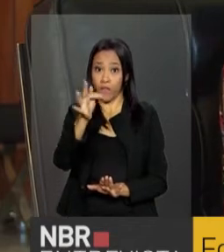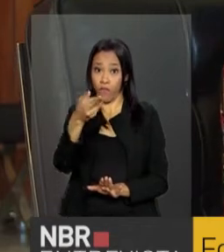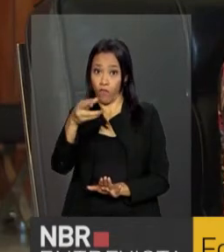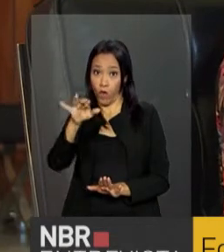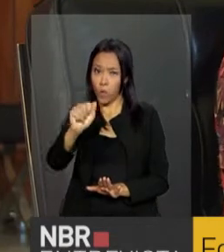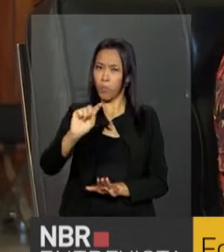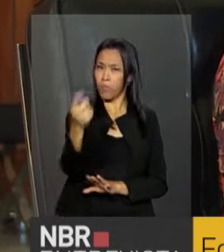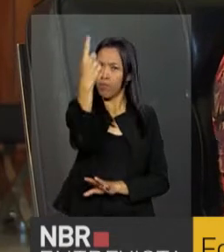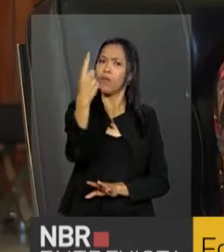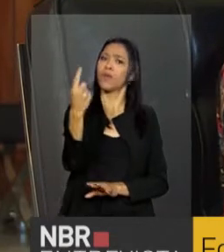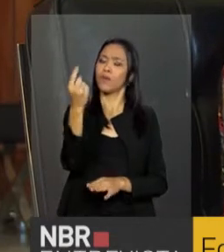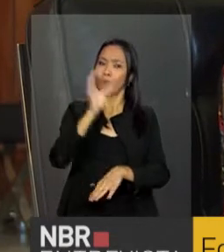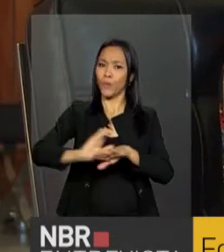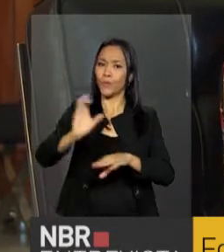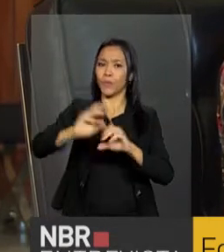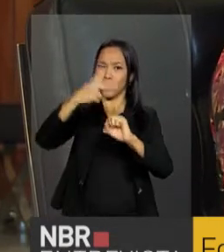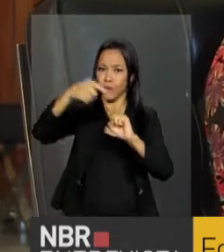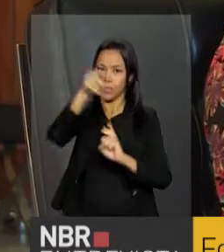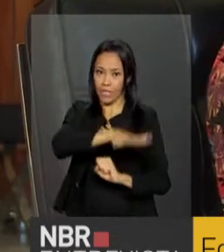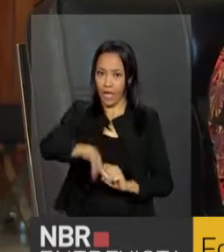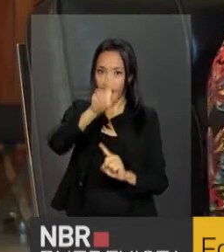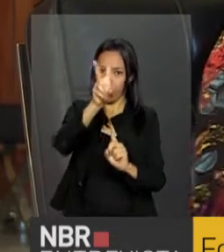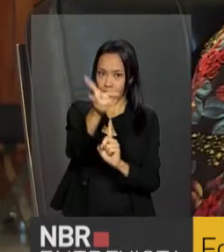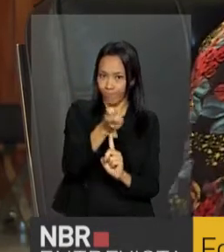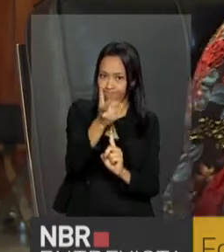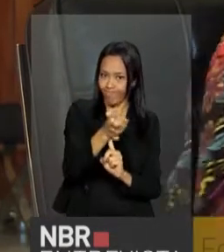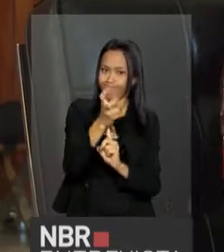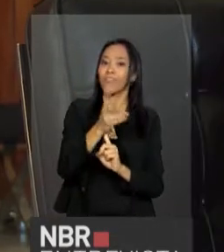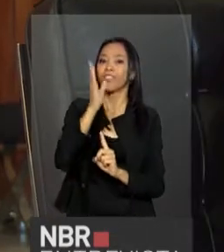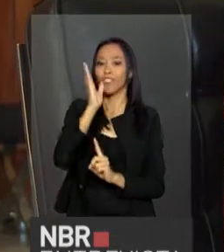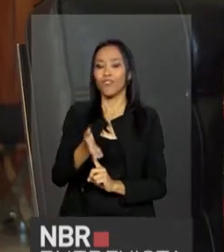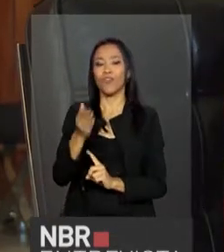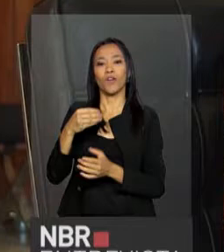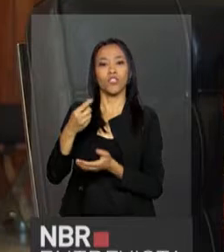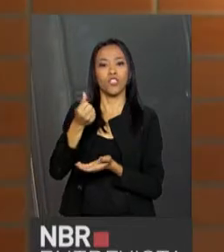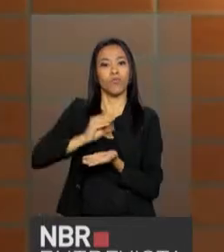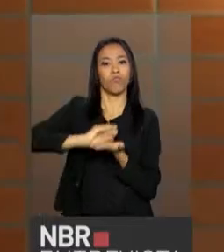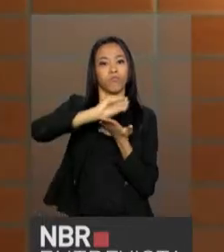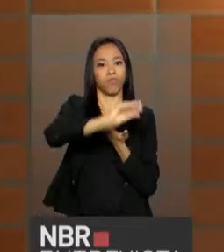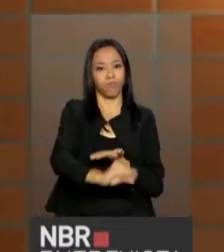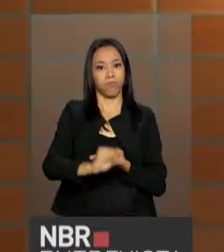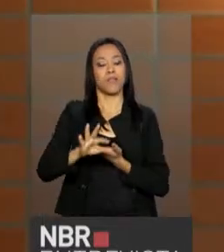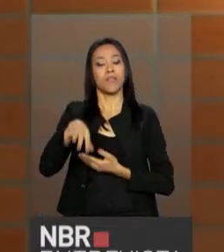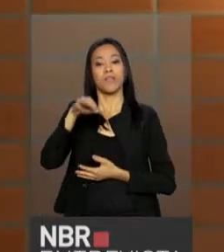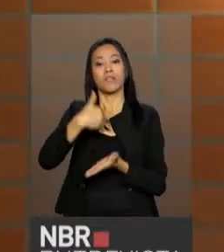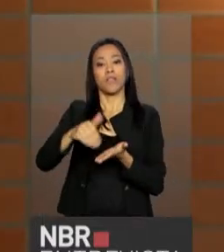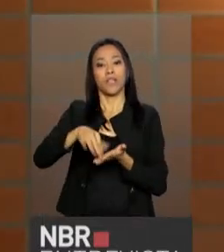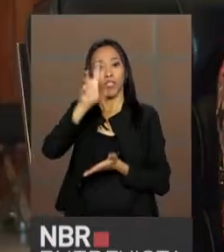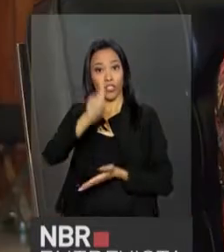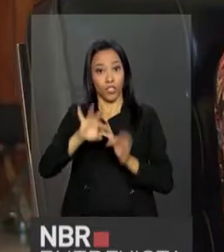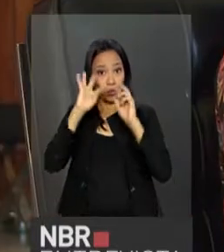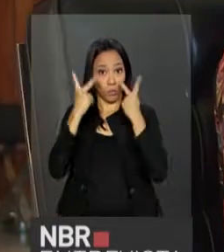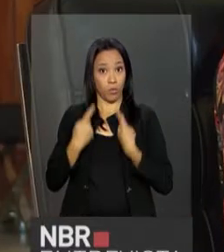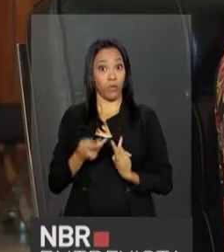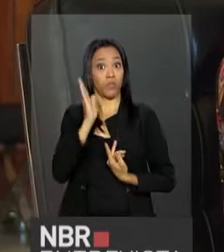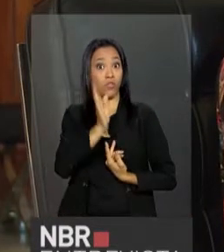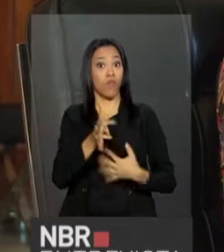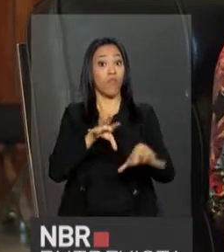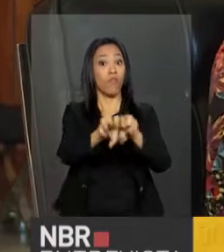especialização em audiodescrição, né, que foi também patrocinado pela Secretaria de Direitos Humanos, e já formou